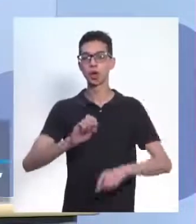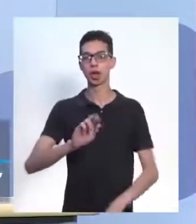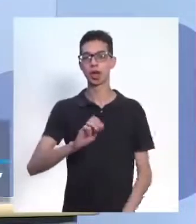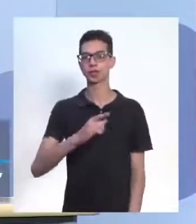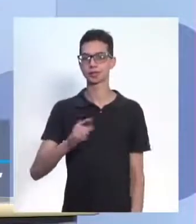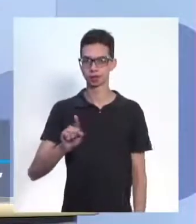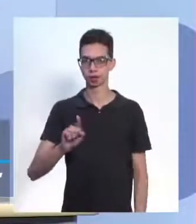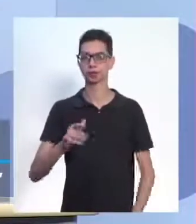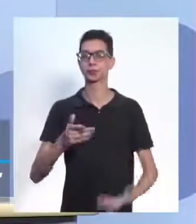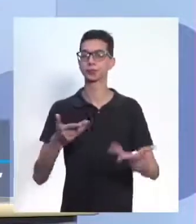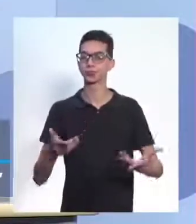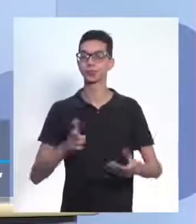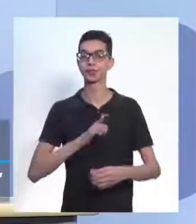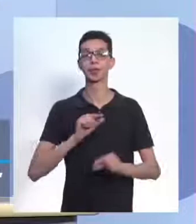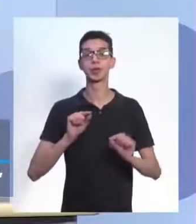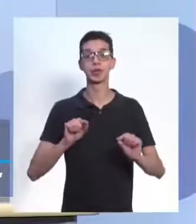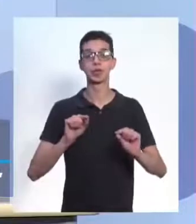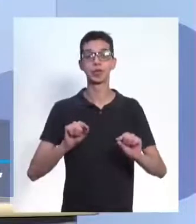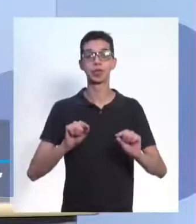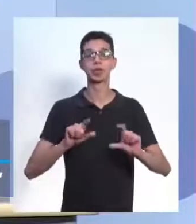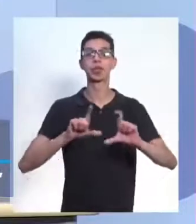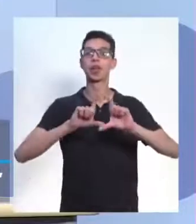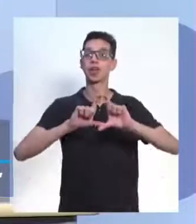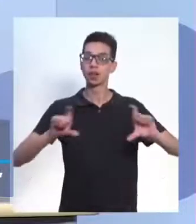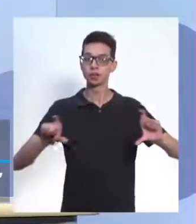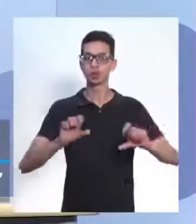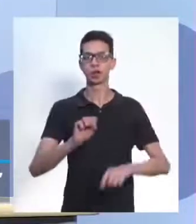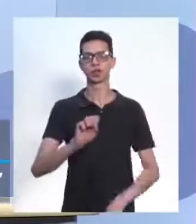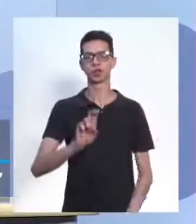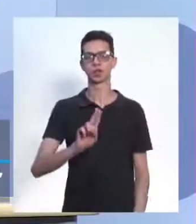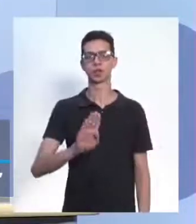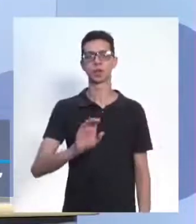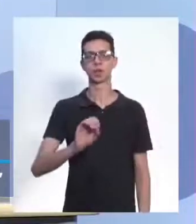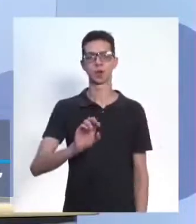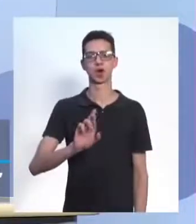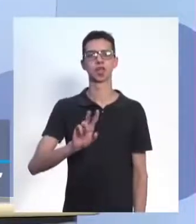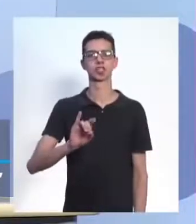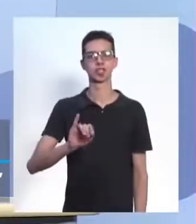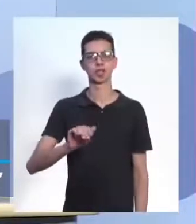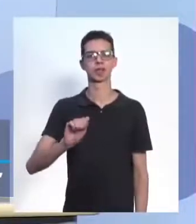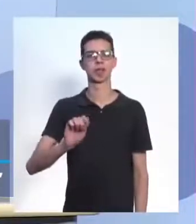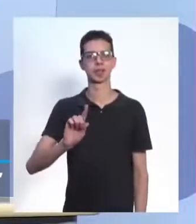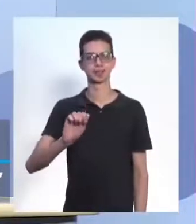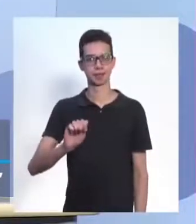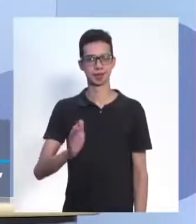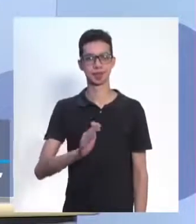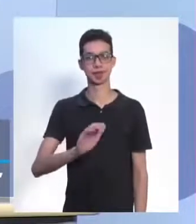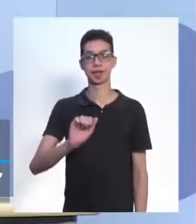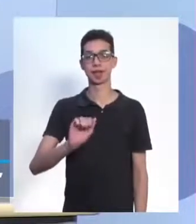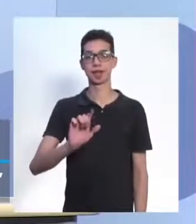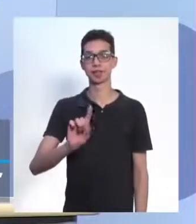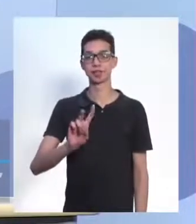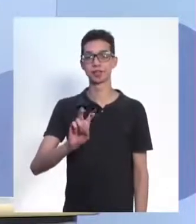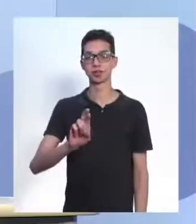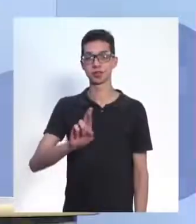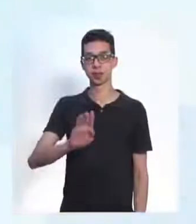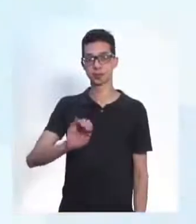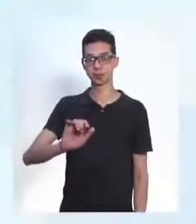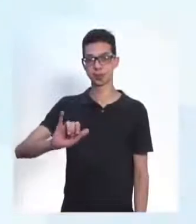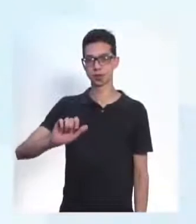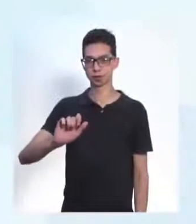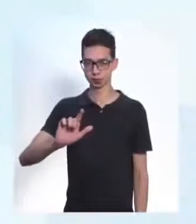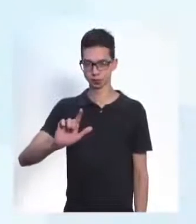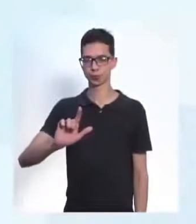eu vou ter ali uma oração subordinada adverbial, tá bom? Então, bora lá. Eu tenho esse quadro aí. Andréia,